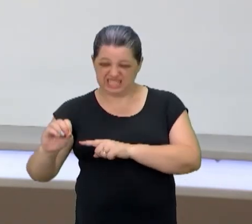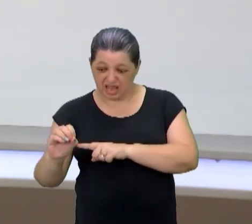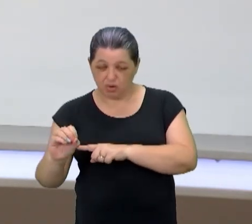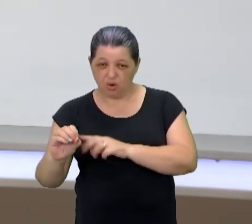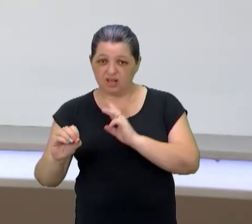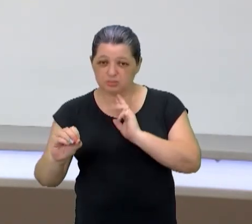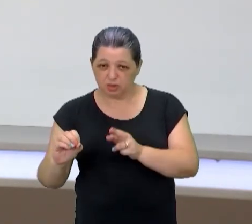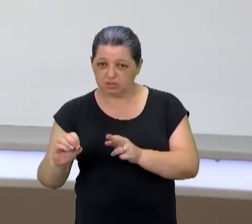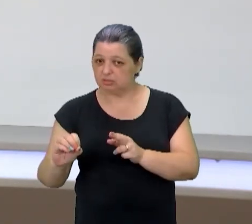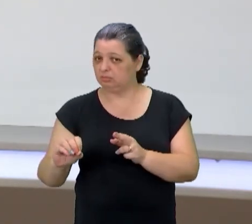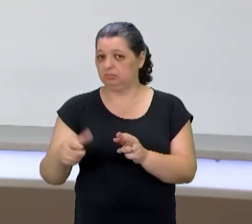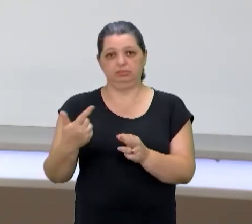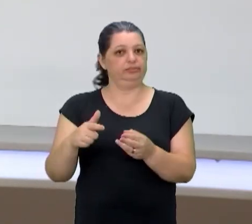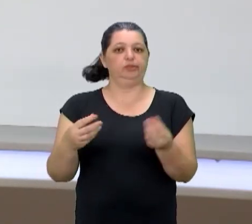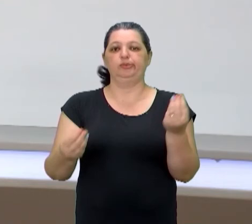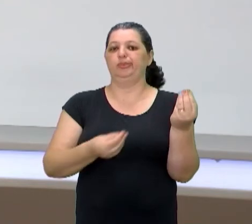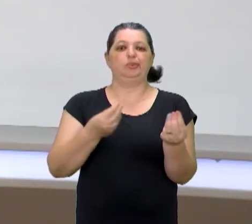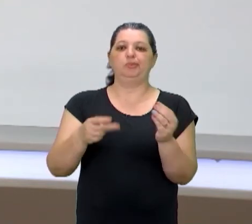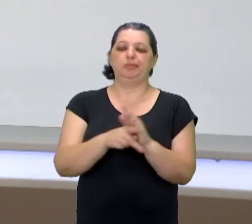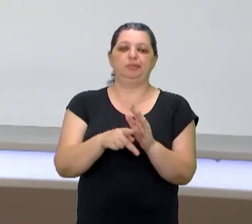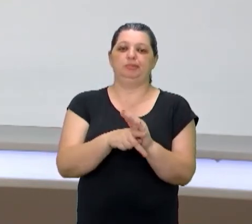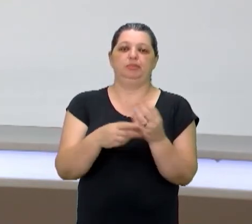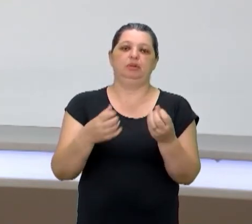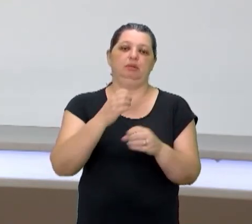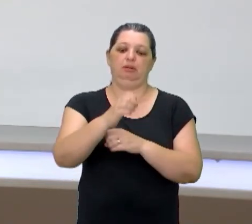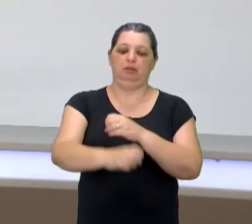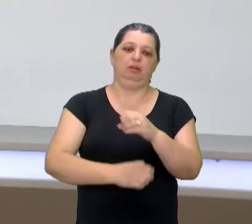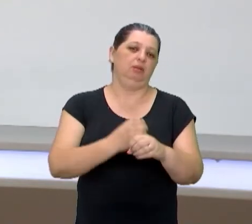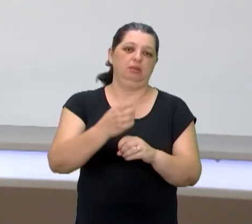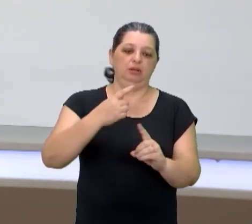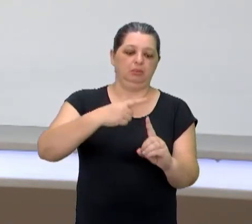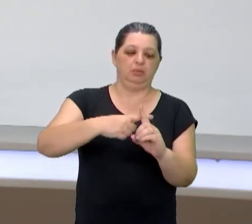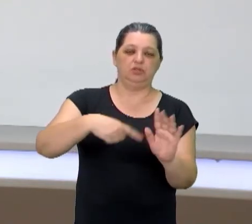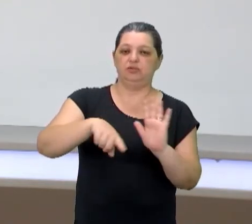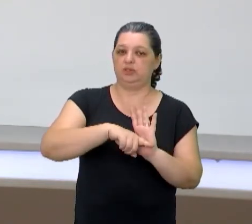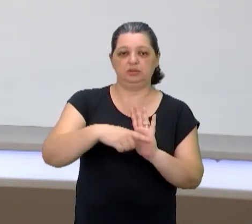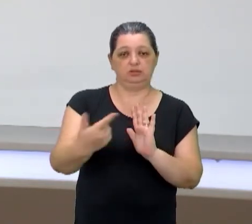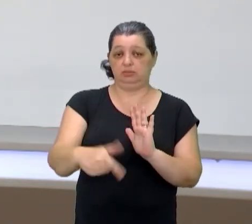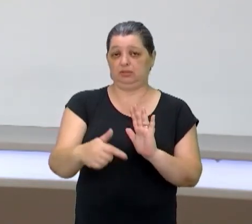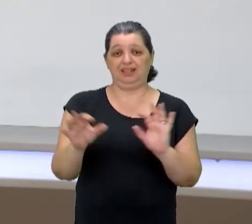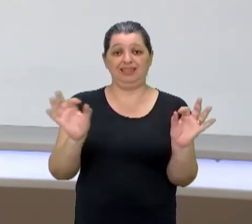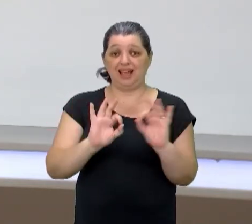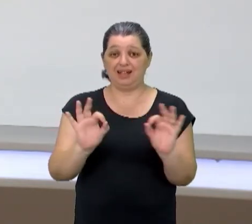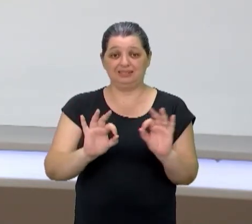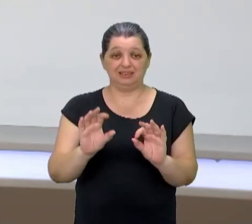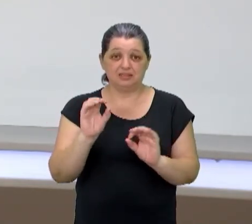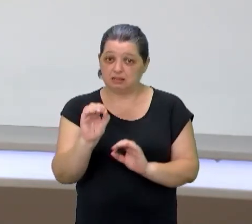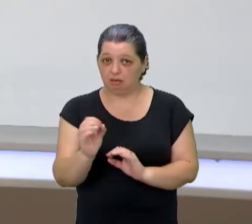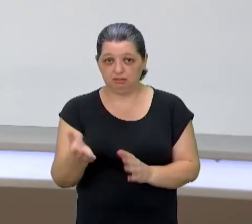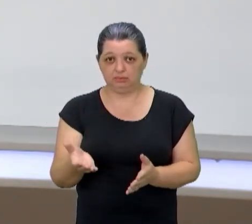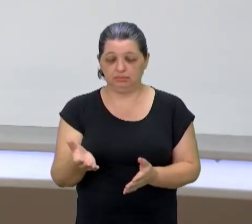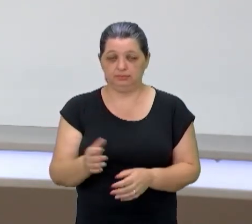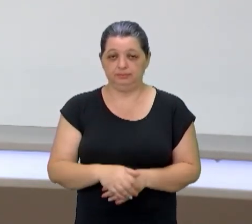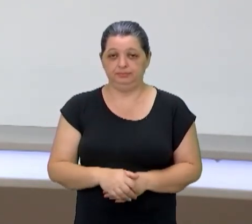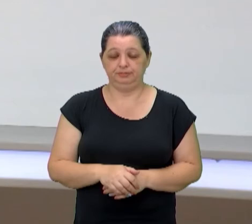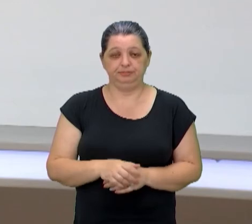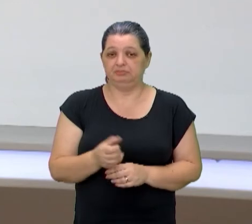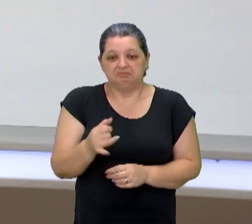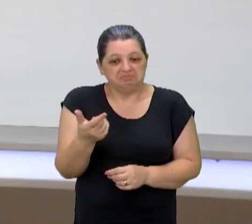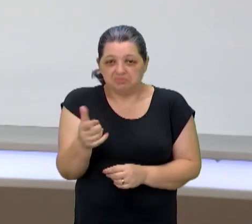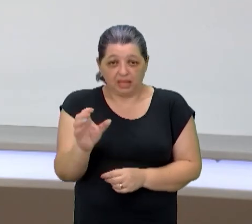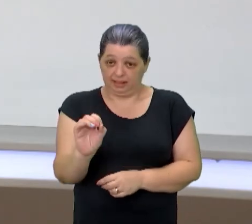não tem o que formar polo, não tem carga elétrica negativa ali para ir para um lugar para ele se concentrar em mais. Se eu não tenho